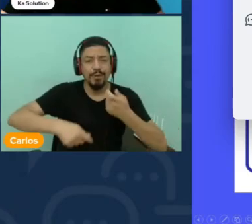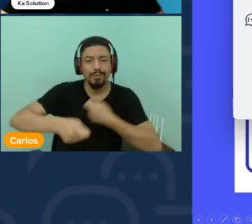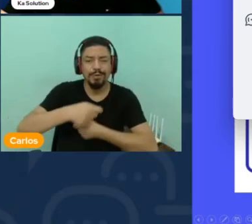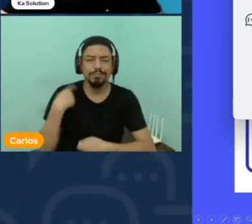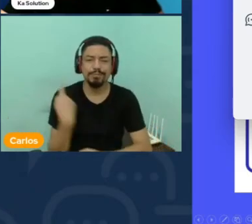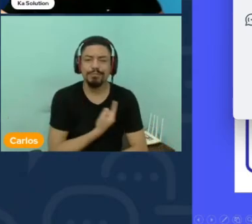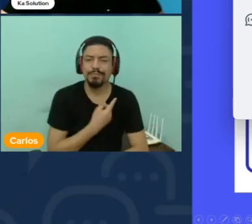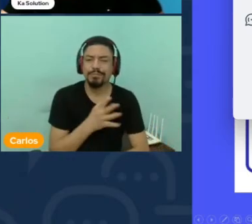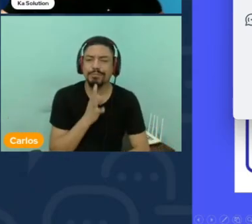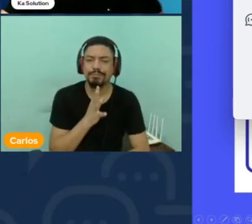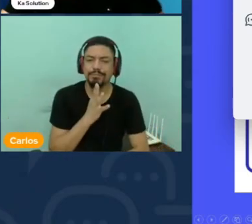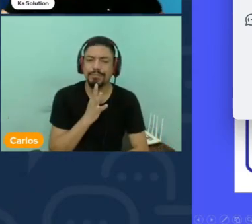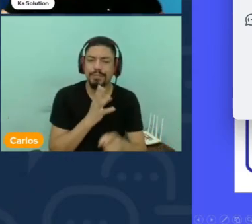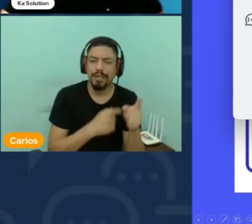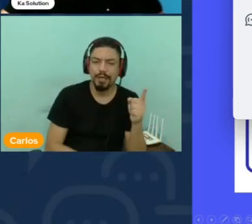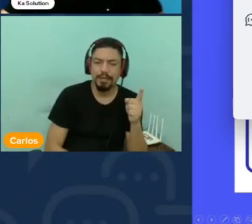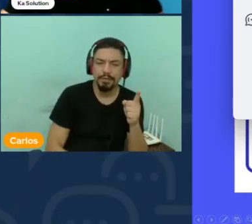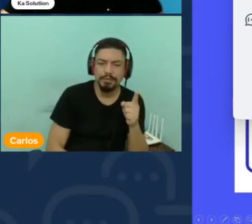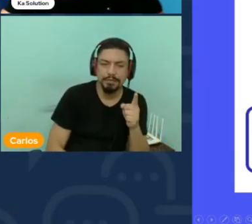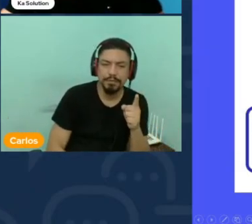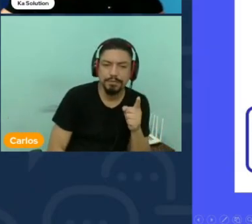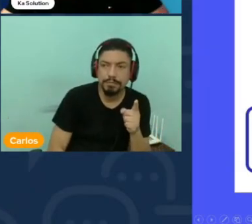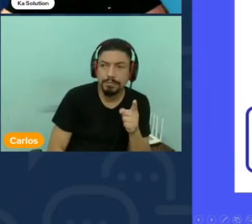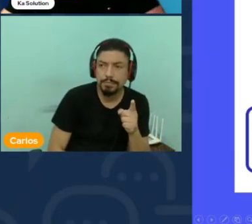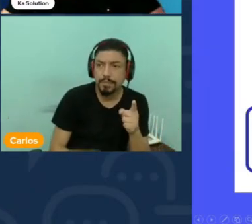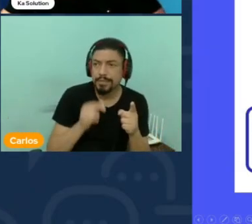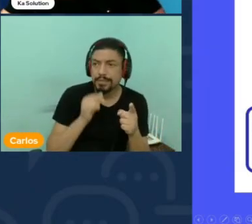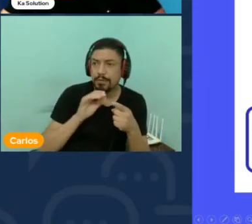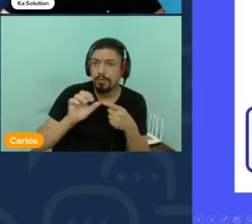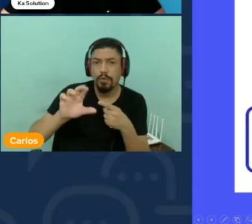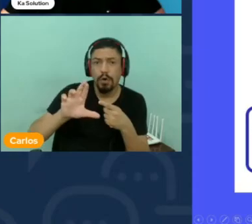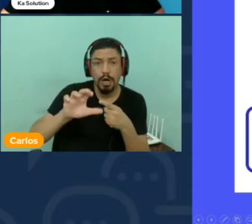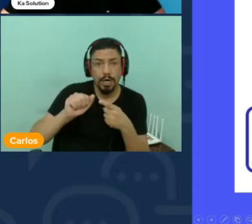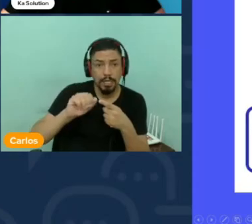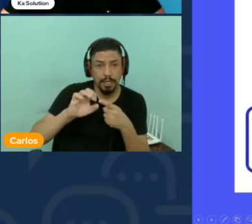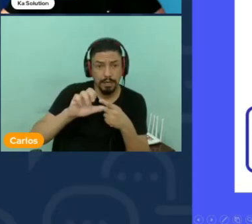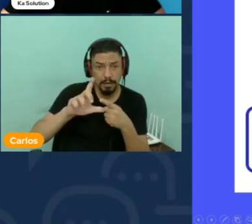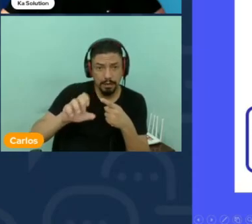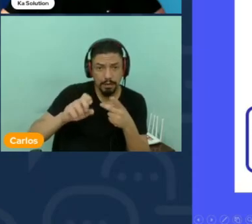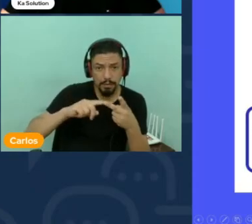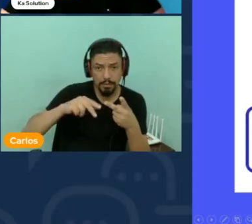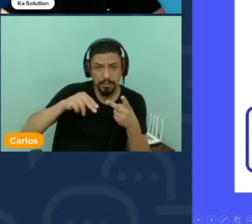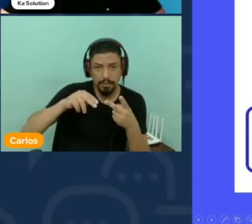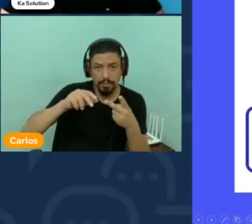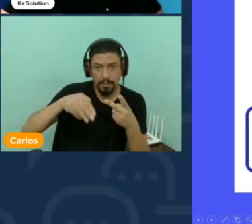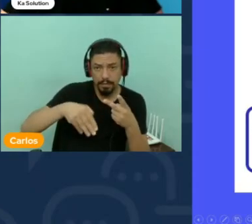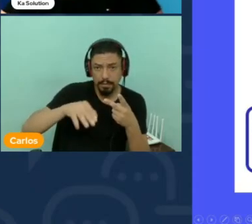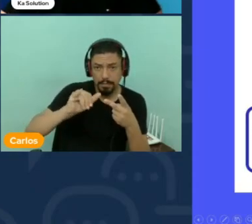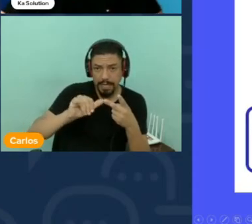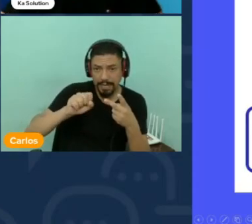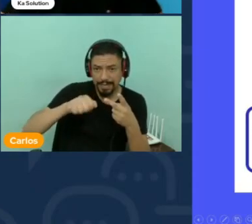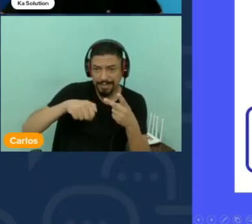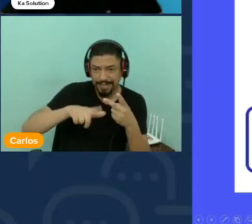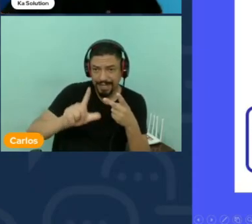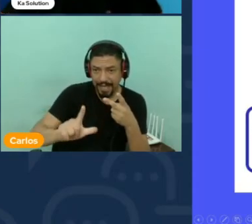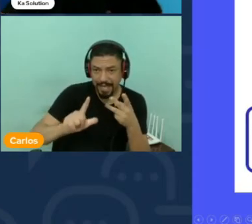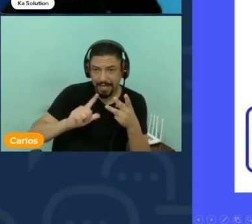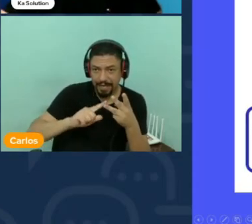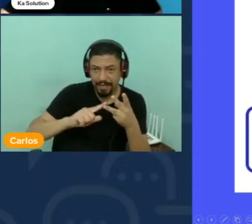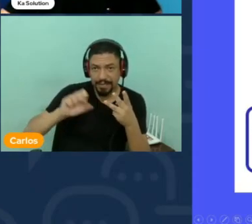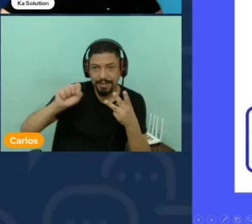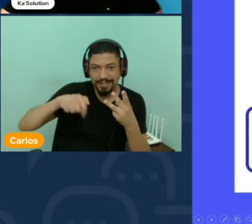aí no mercado, por exemplo, Oracle, Microsoft SQL Server. Bancos de dados open